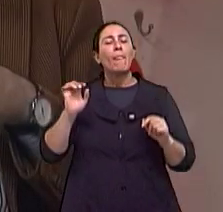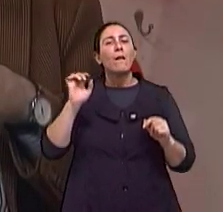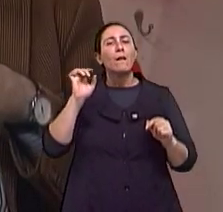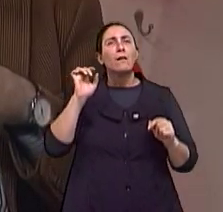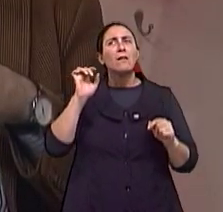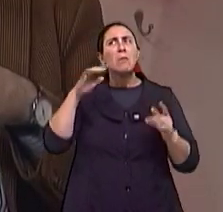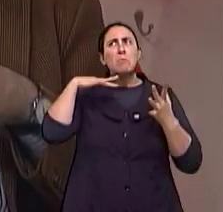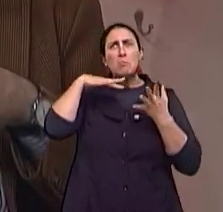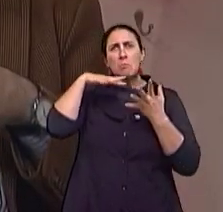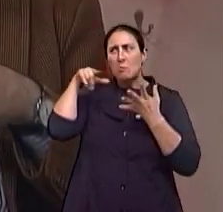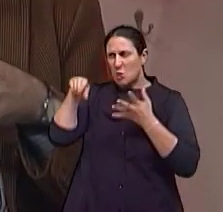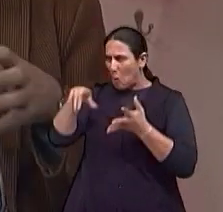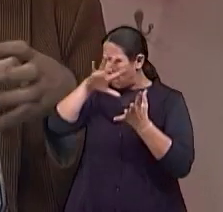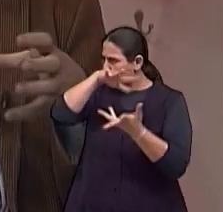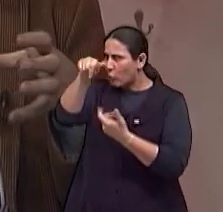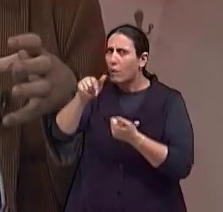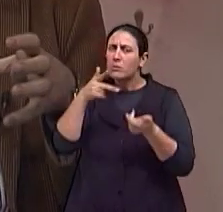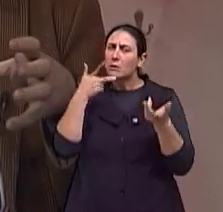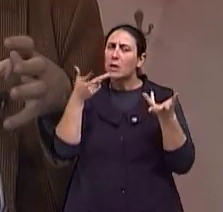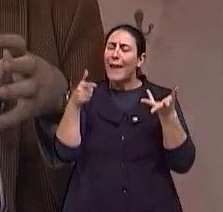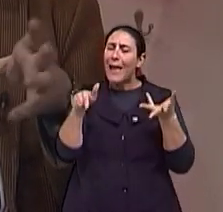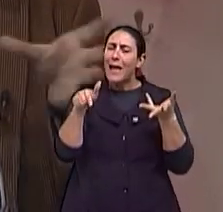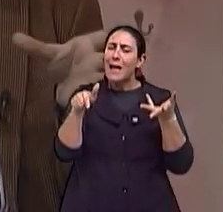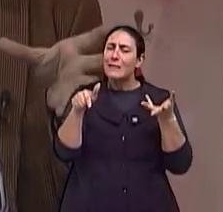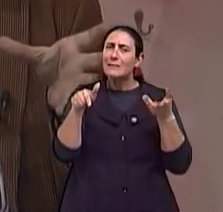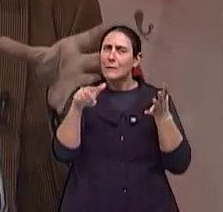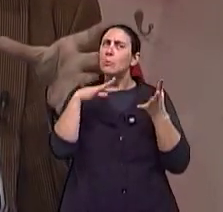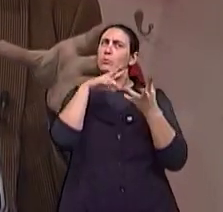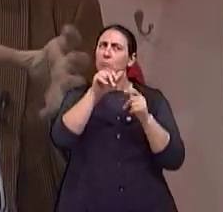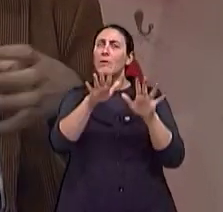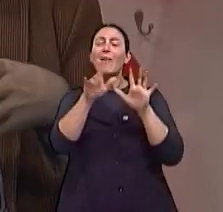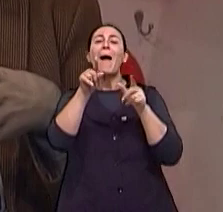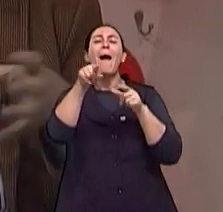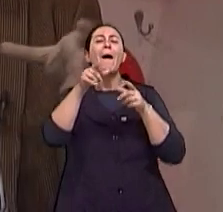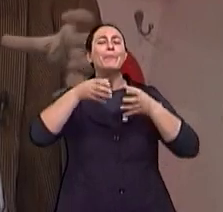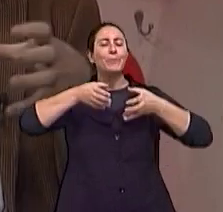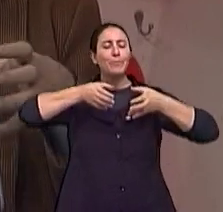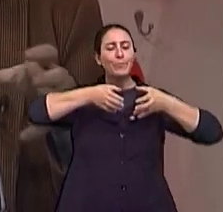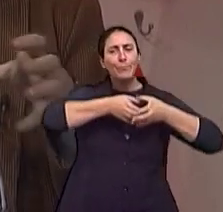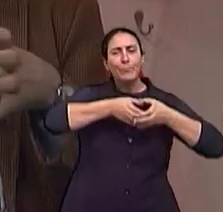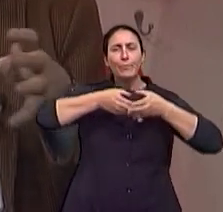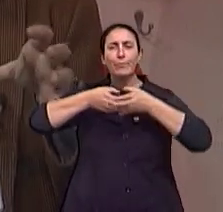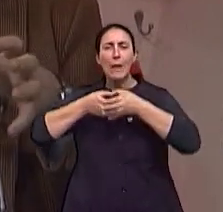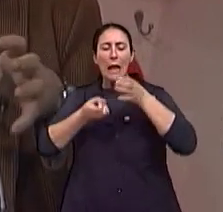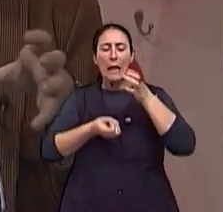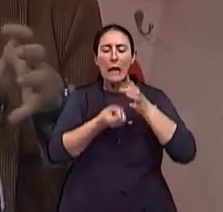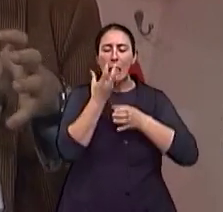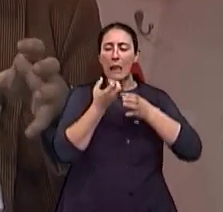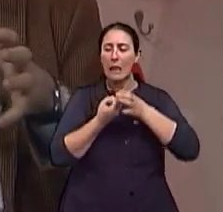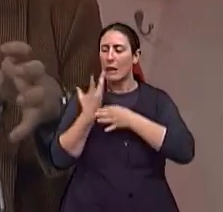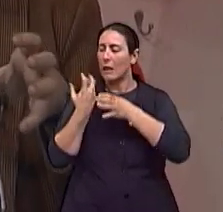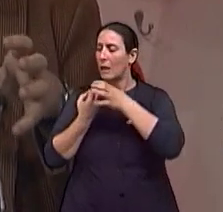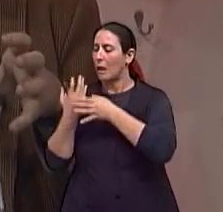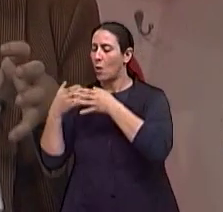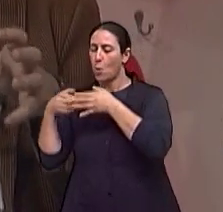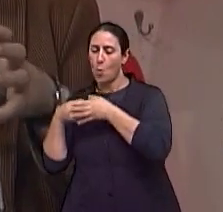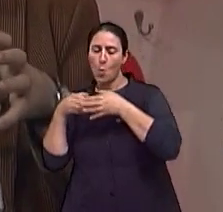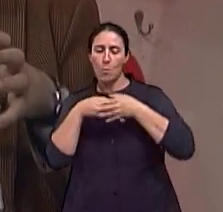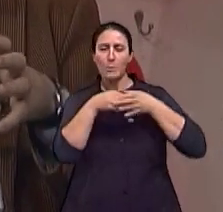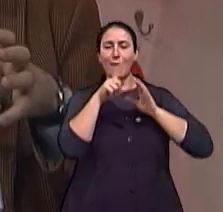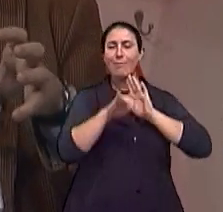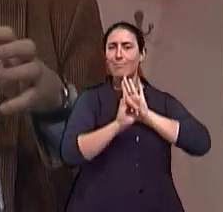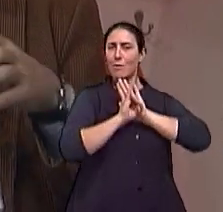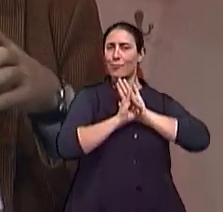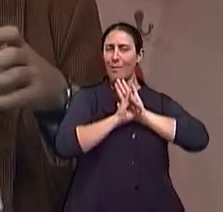Eu acho que o que é mundial é esse fenômeno justamente de tribalização, né? De criar pequenos grupos